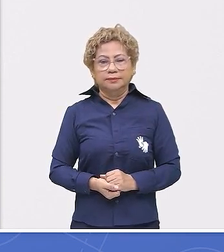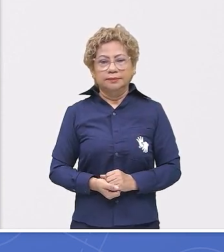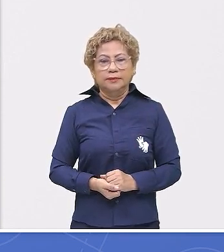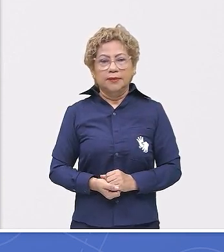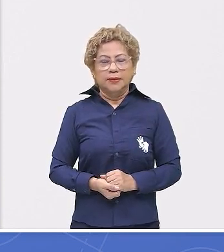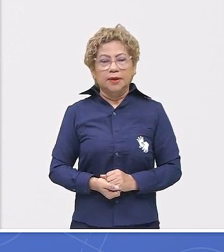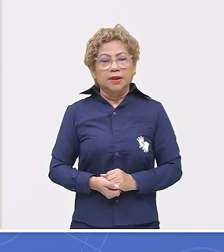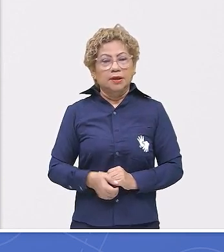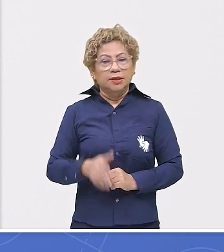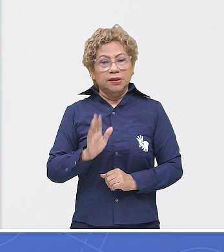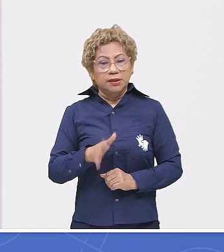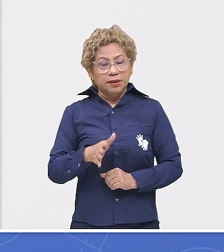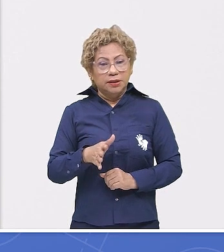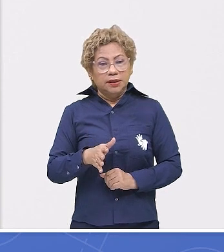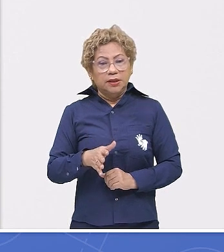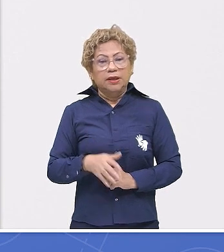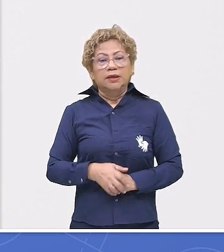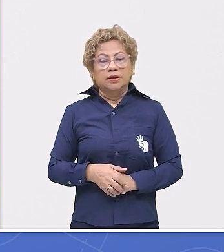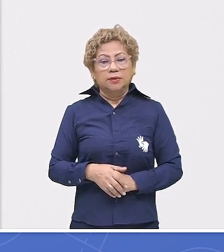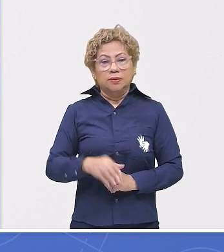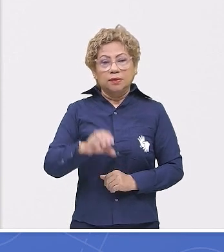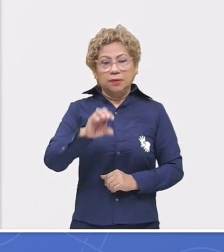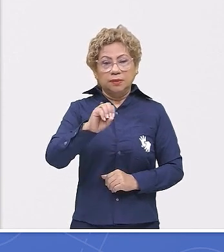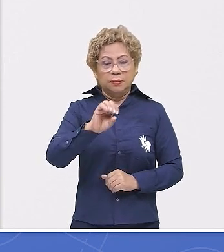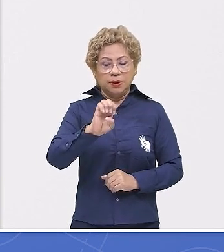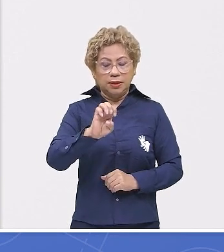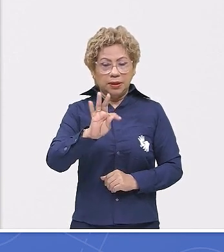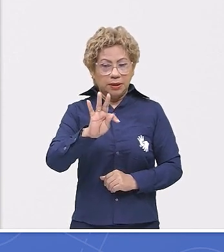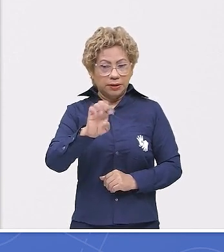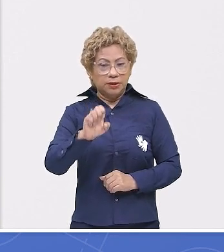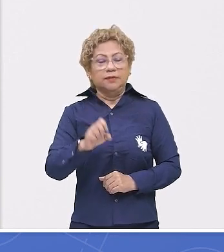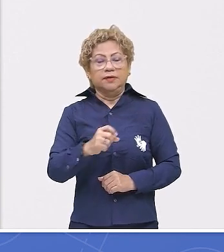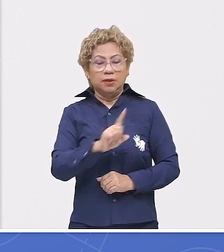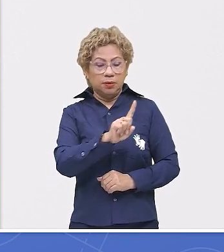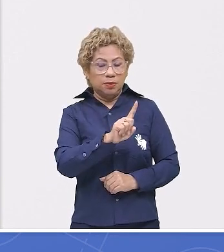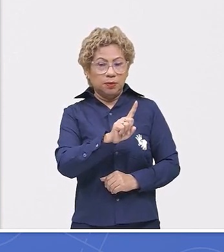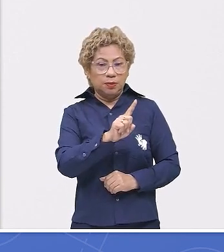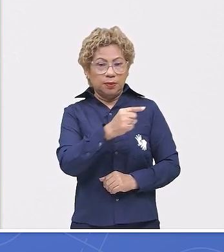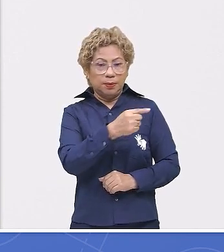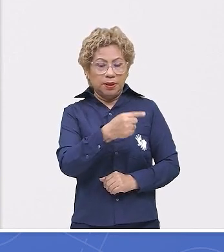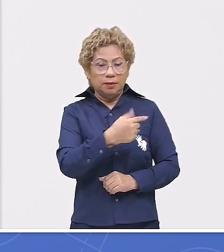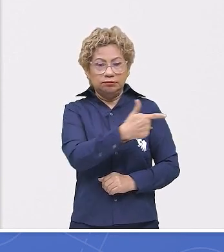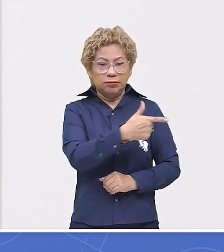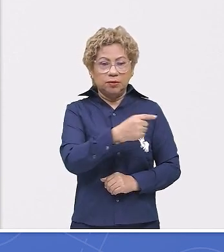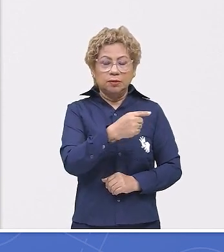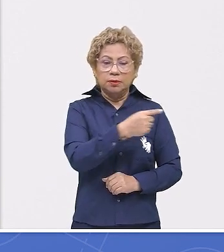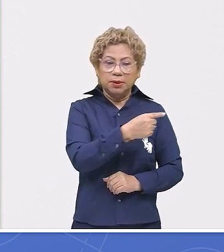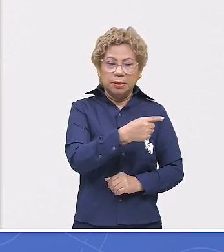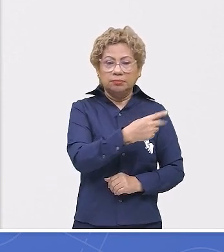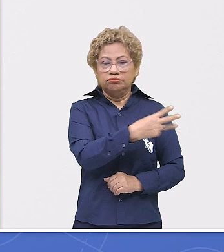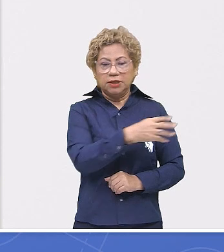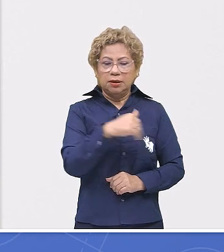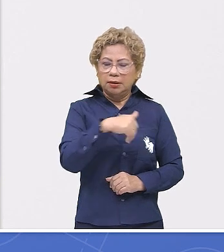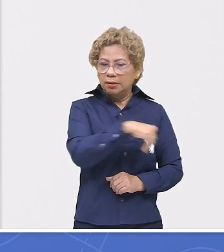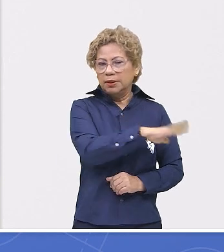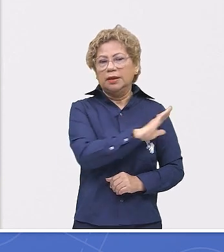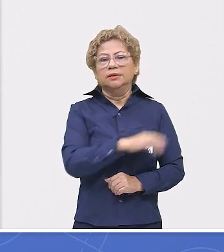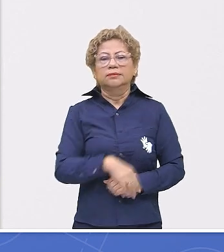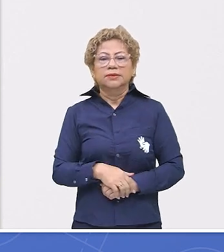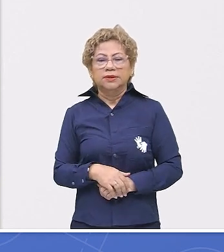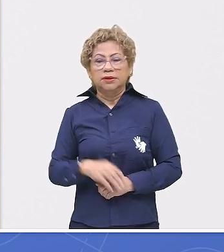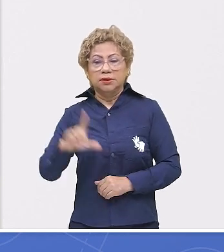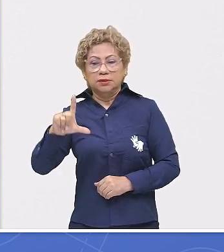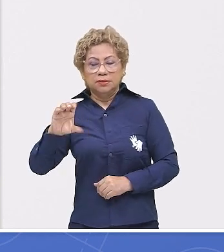oeste, vai ser negativo. Menos 1, menos 2, menos 3, menos 4, menos 5, até menos 12, tá certo, gente? Então, a